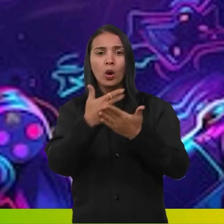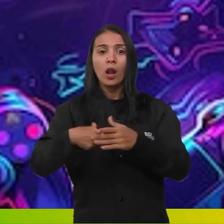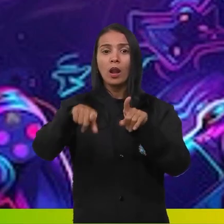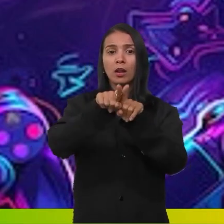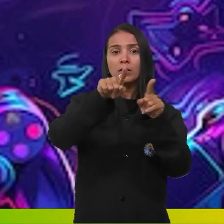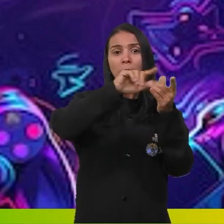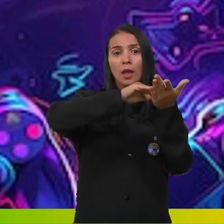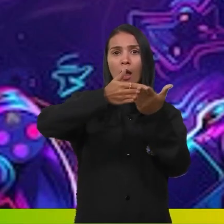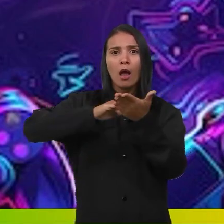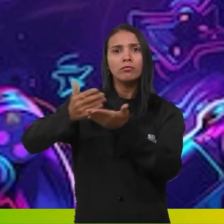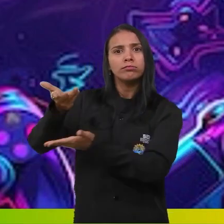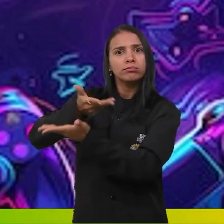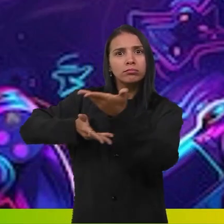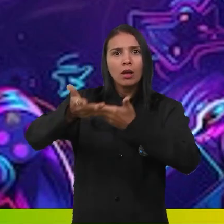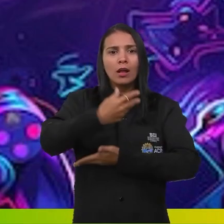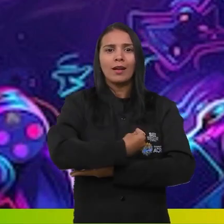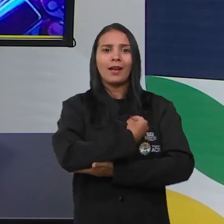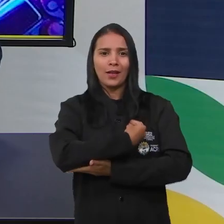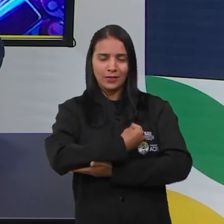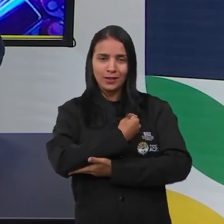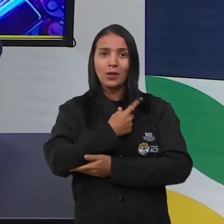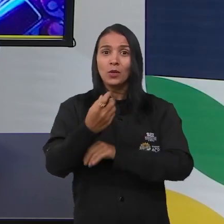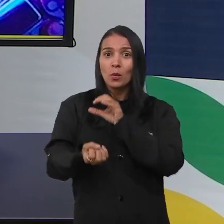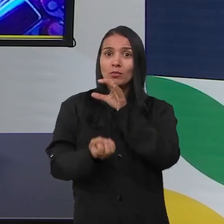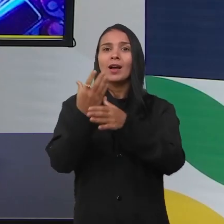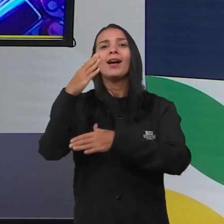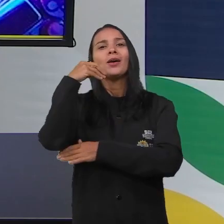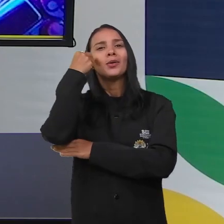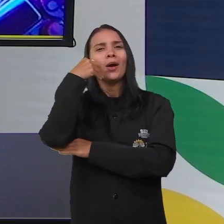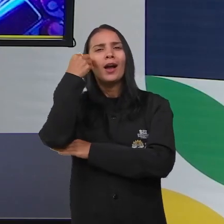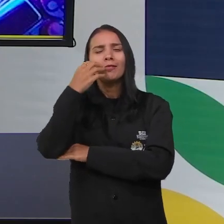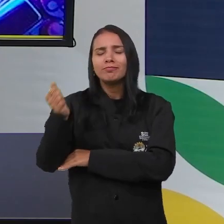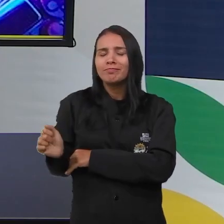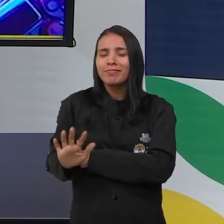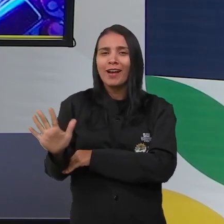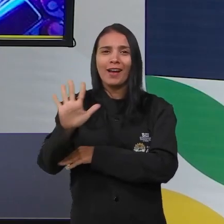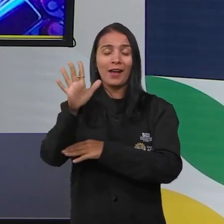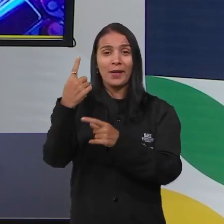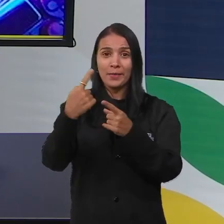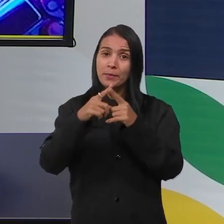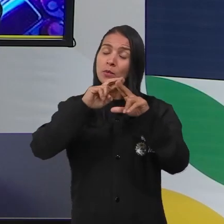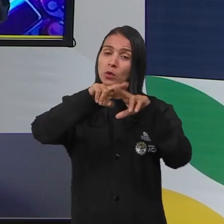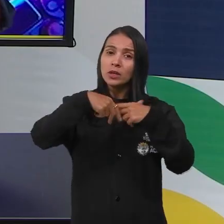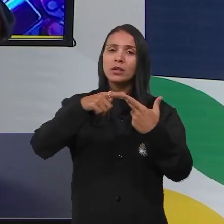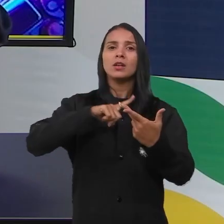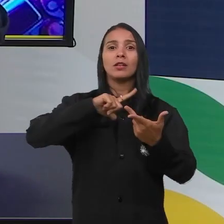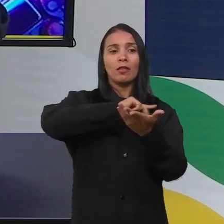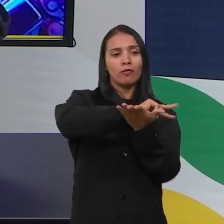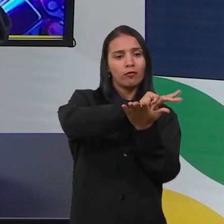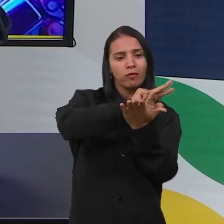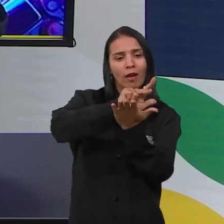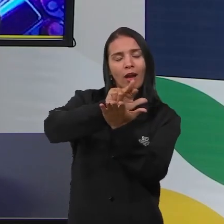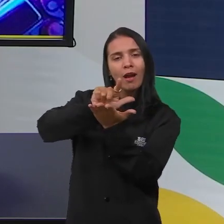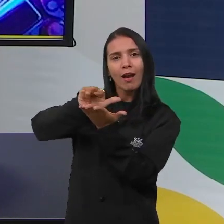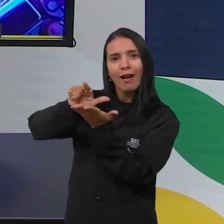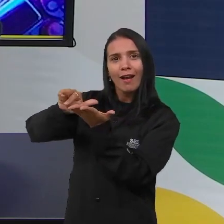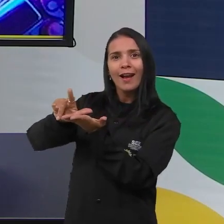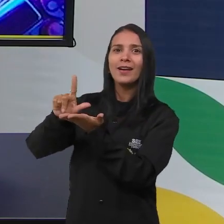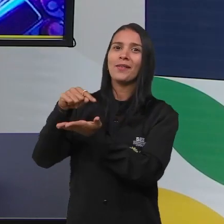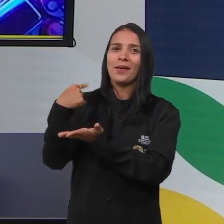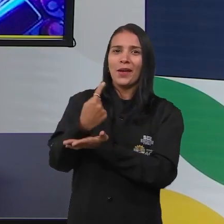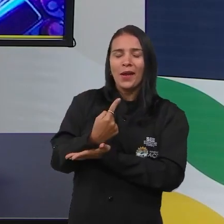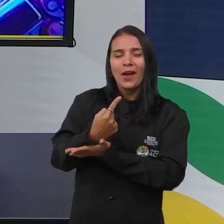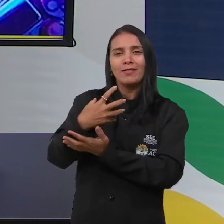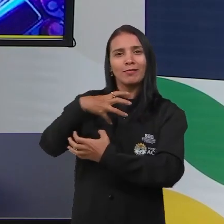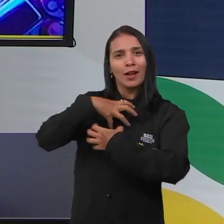interpretação, criando uma experiência rica. Multissemiótica no sentido de sentido. Eu vou ter vários mecanismos para criar